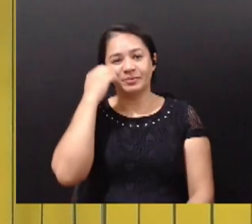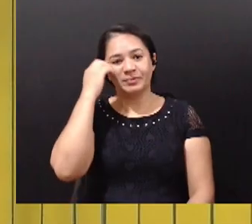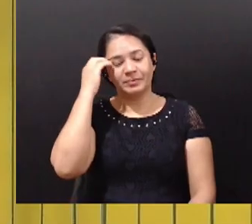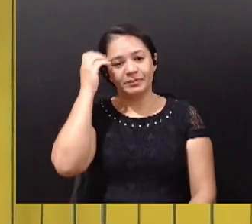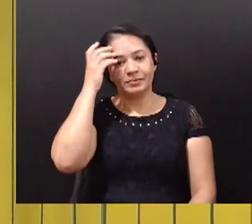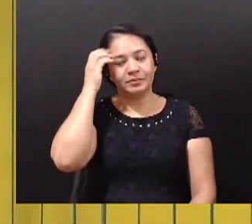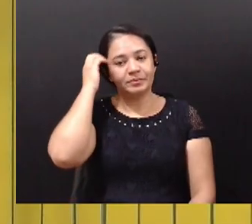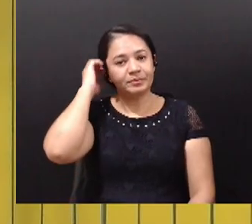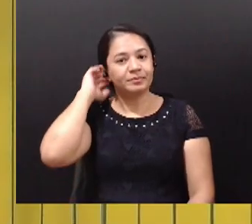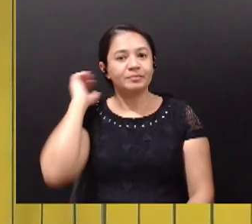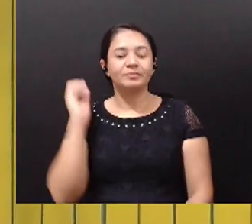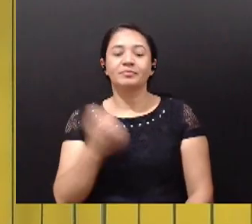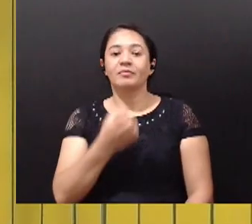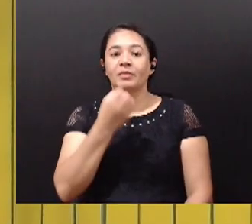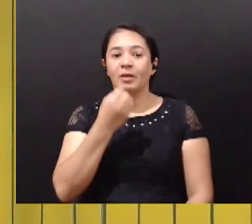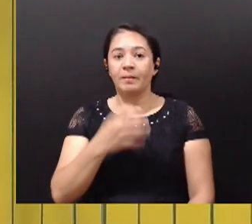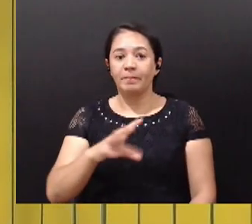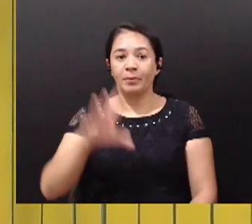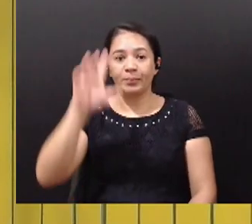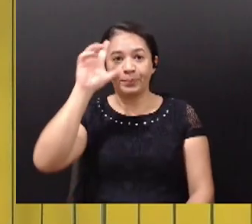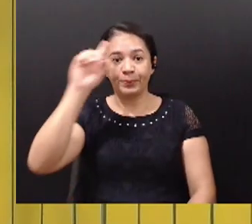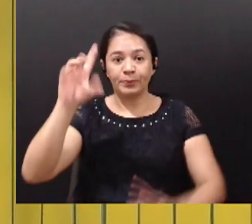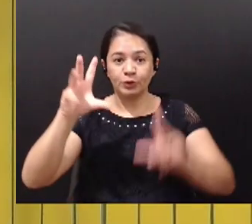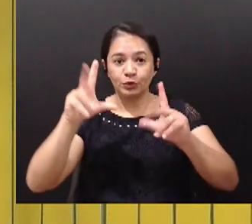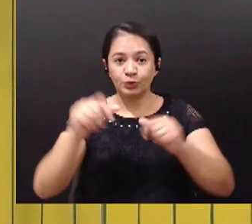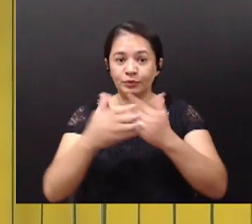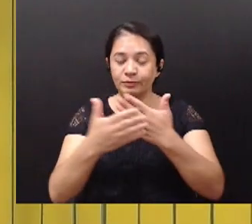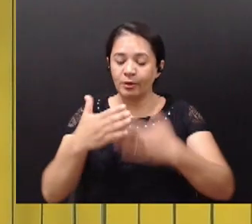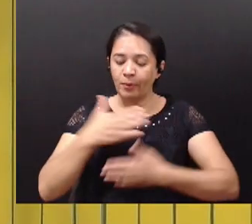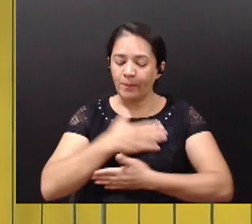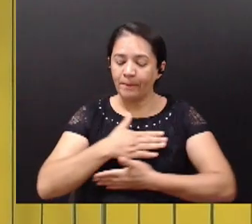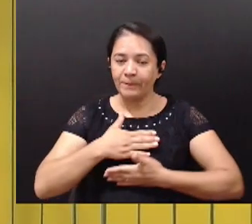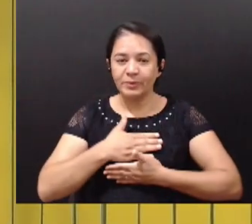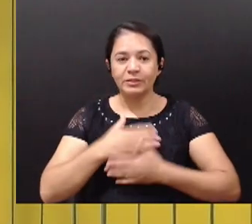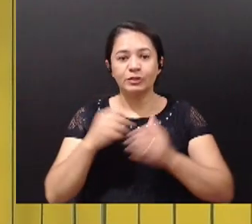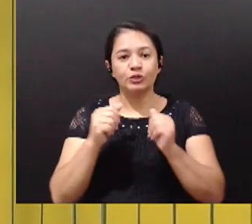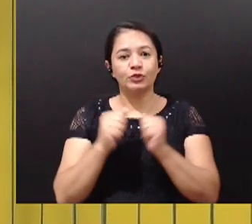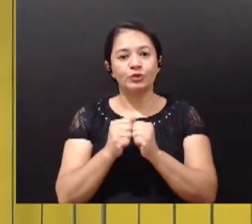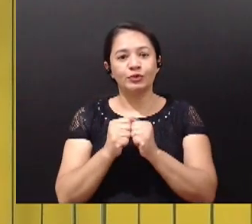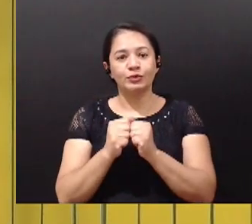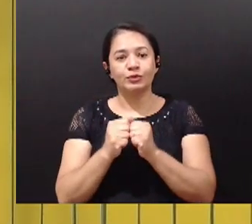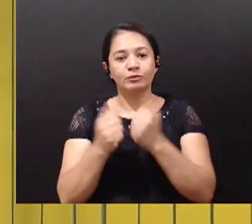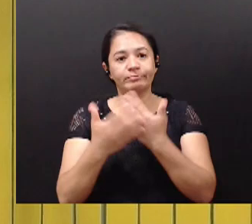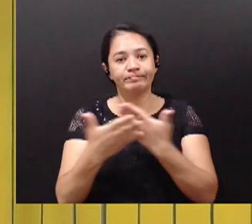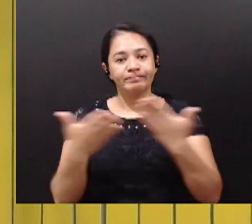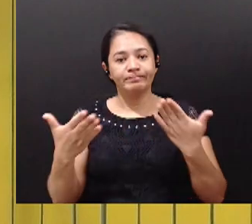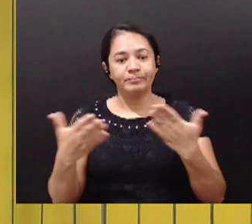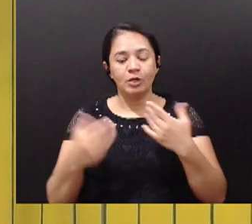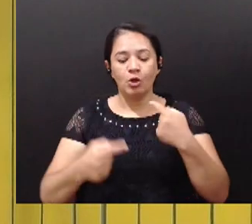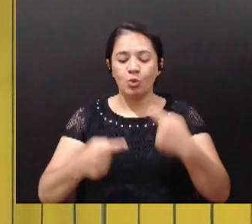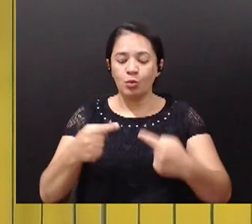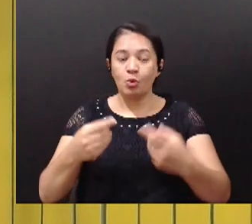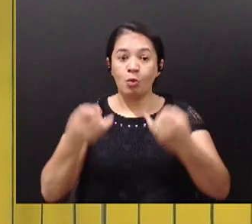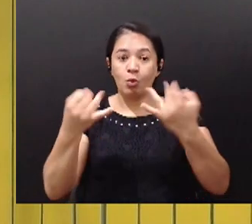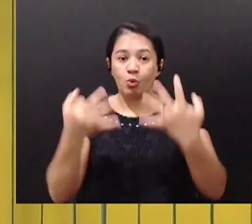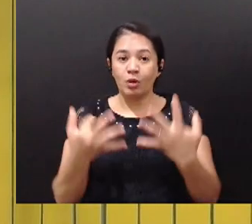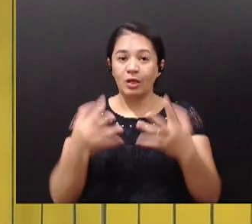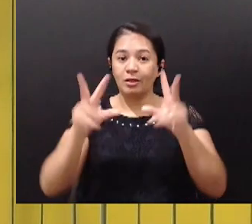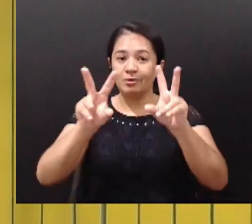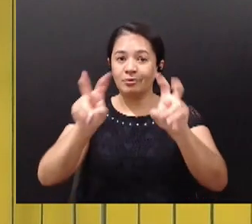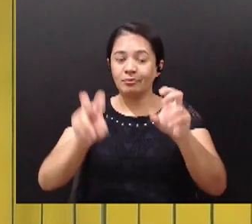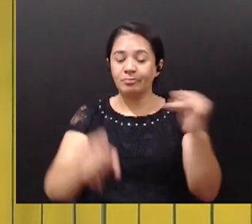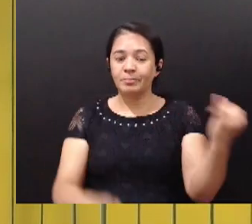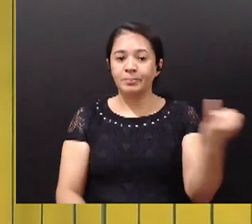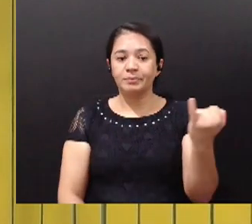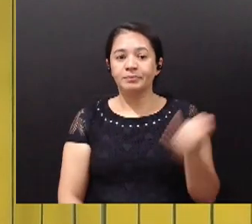Bom dia a todos. Rubem, é um prazer enorme estar aqui com vocês, debatendo um assunto tão importante como esse.